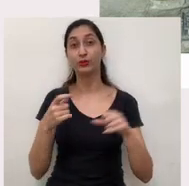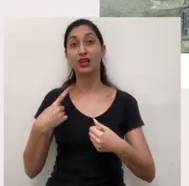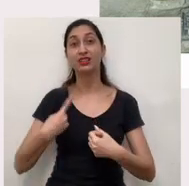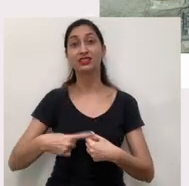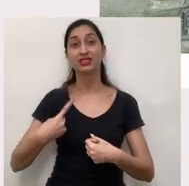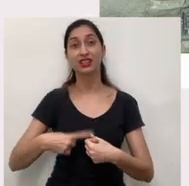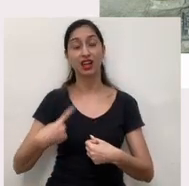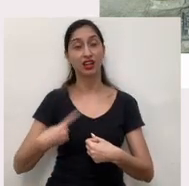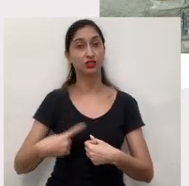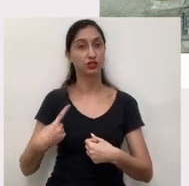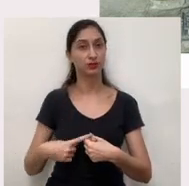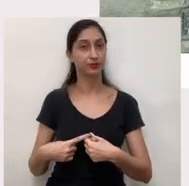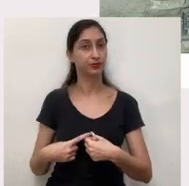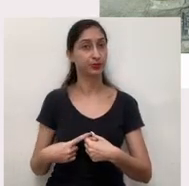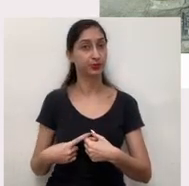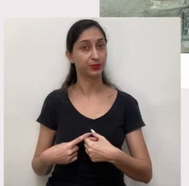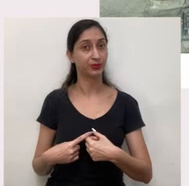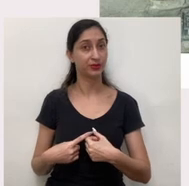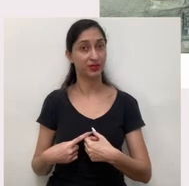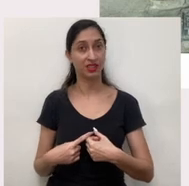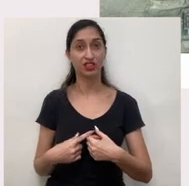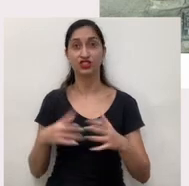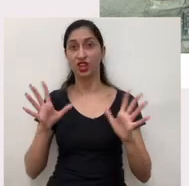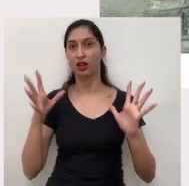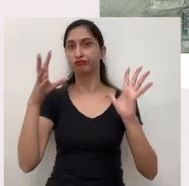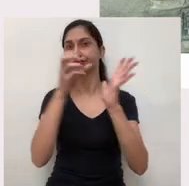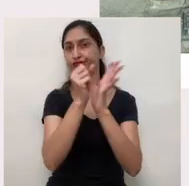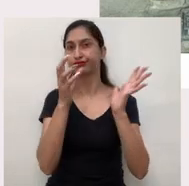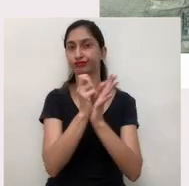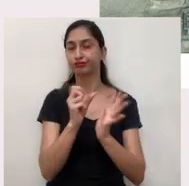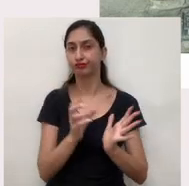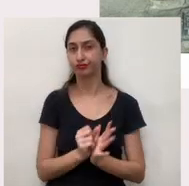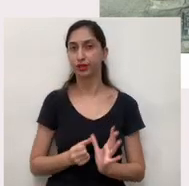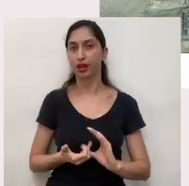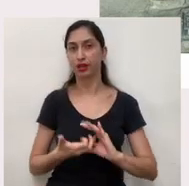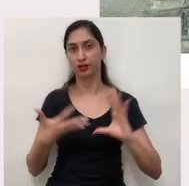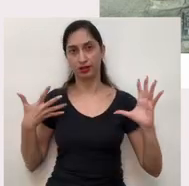cidades infinitamente inventariáveis, assim, né?